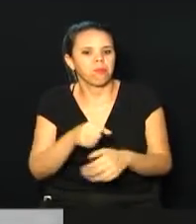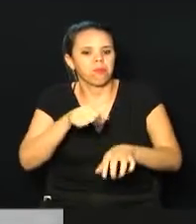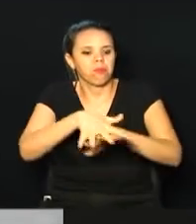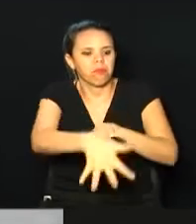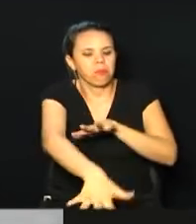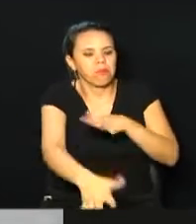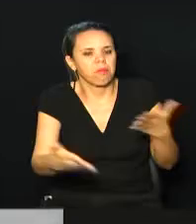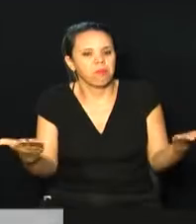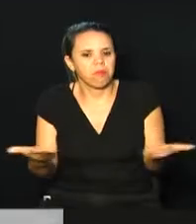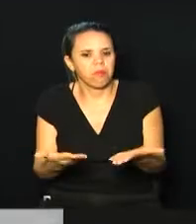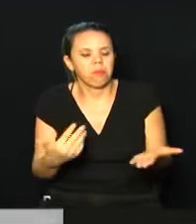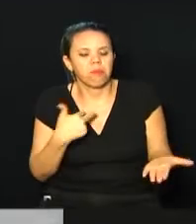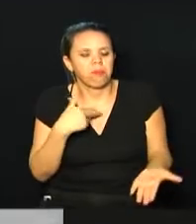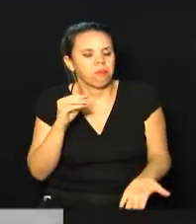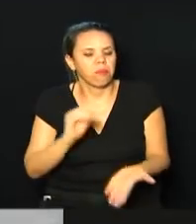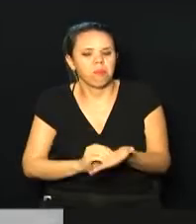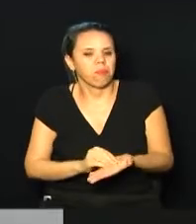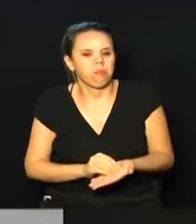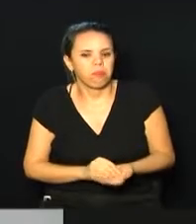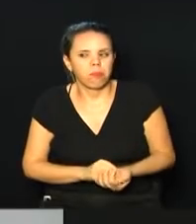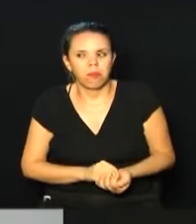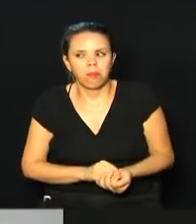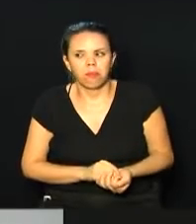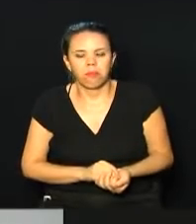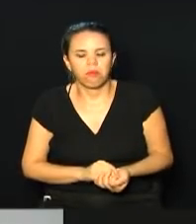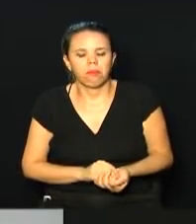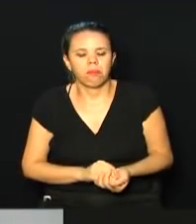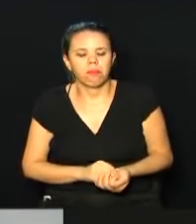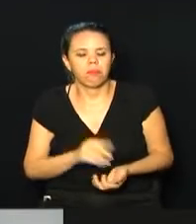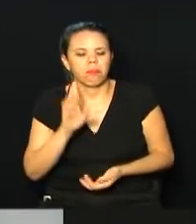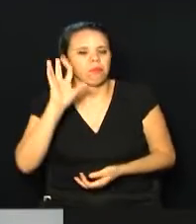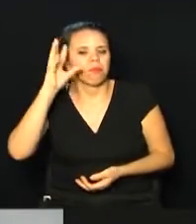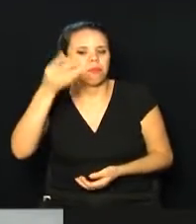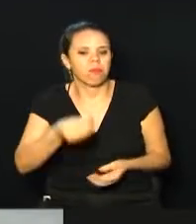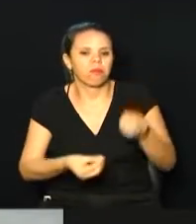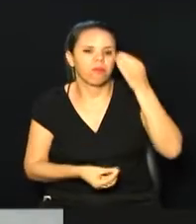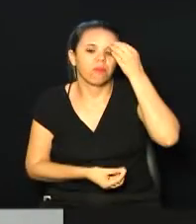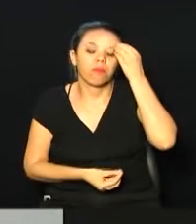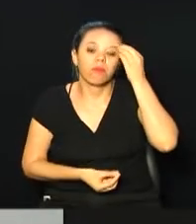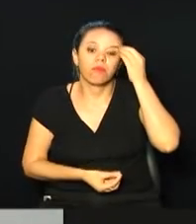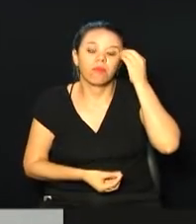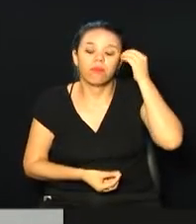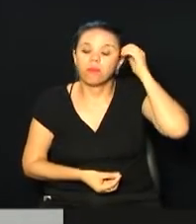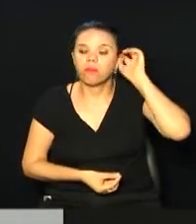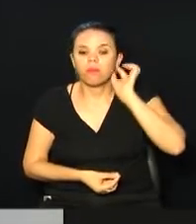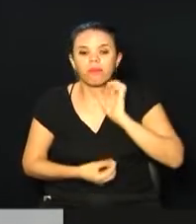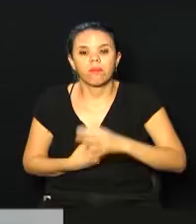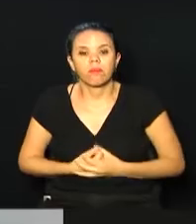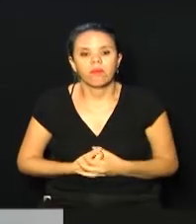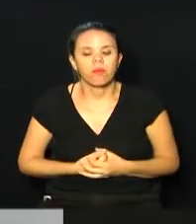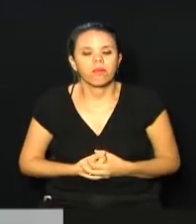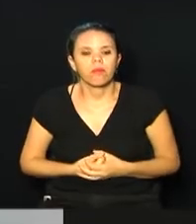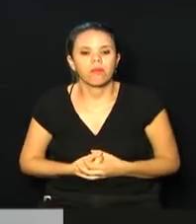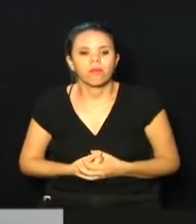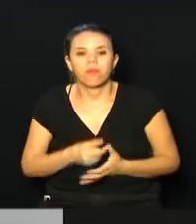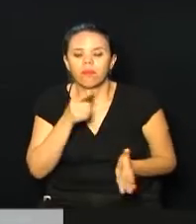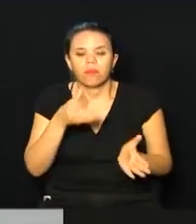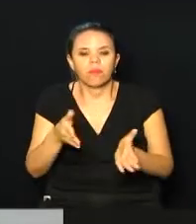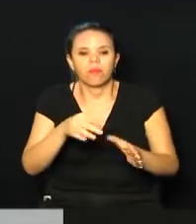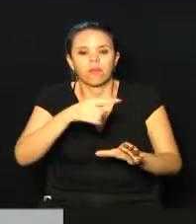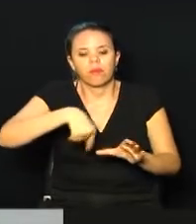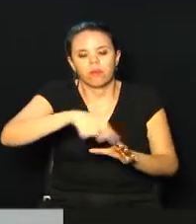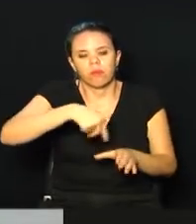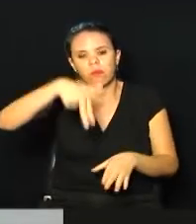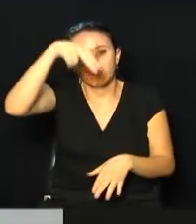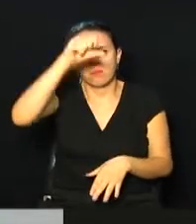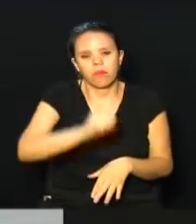hoje é insuficiente, né? Então, para entender que aquele piscinão da